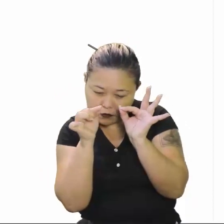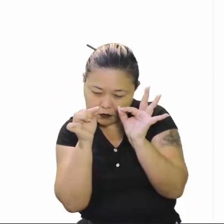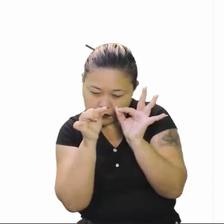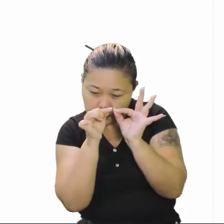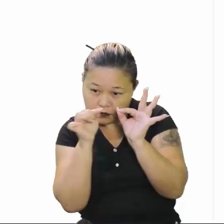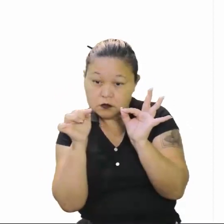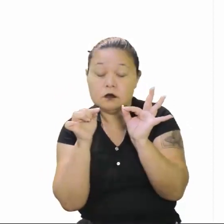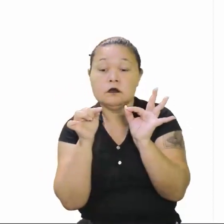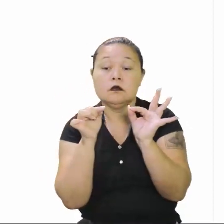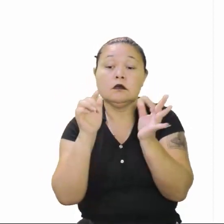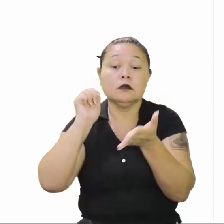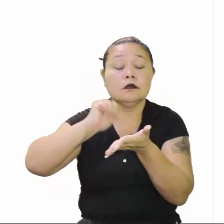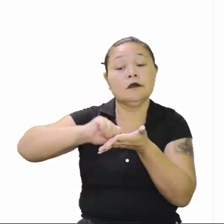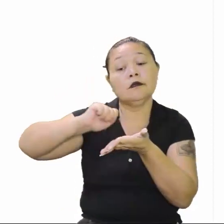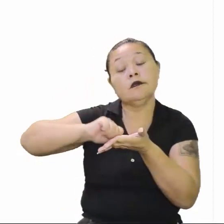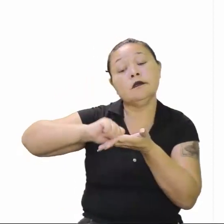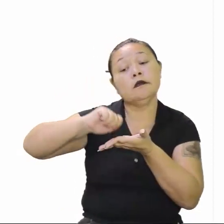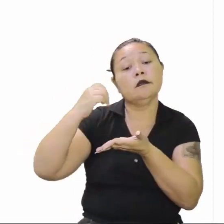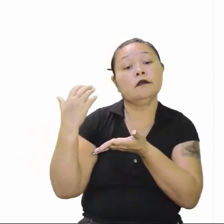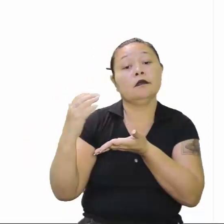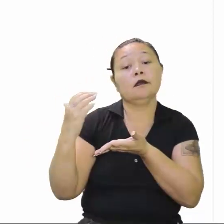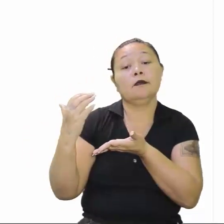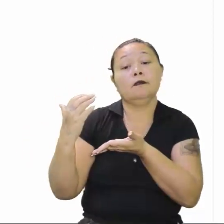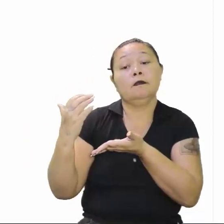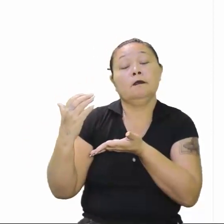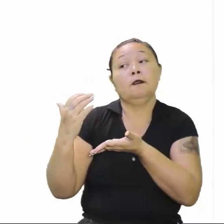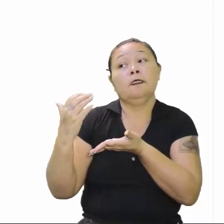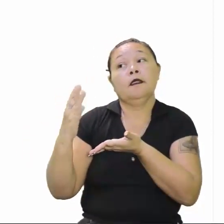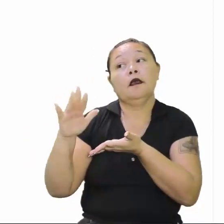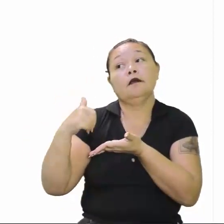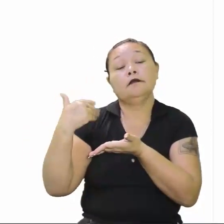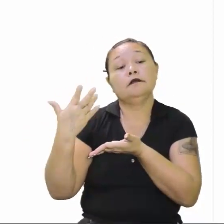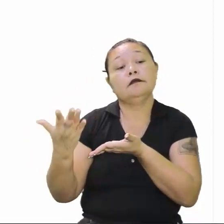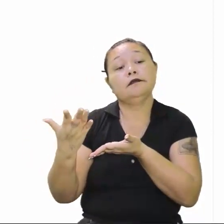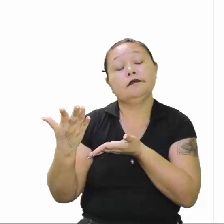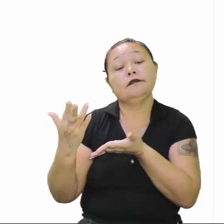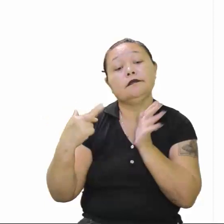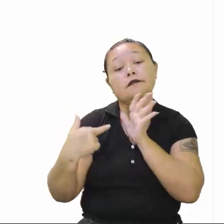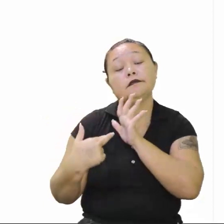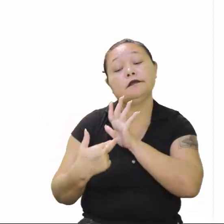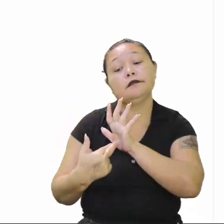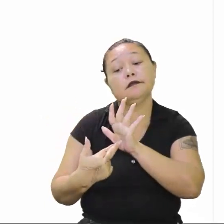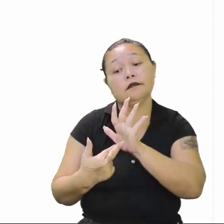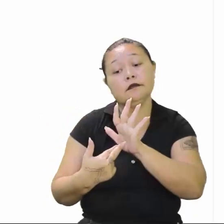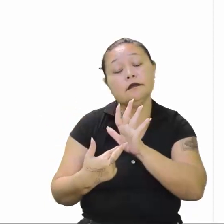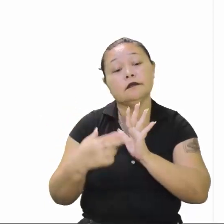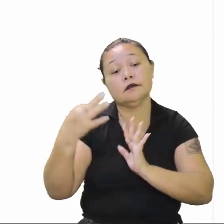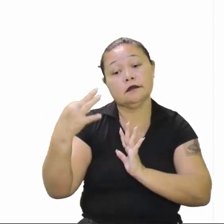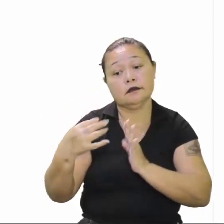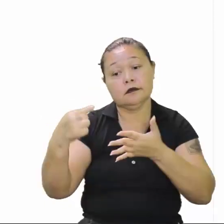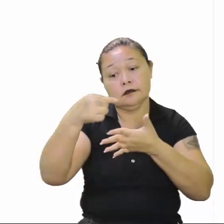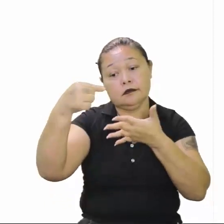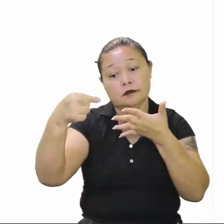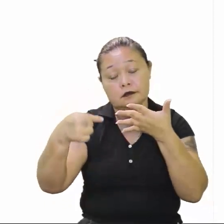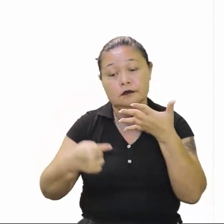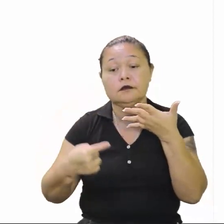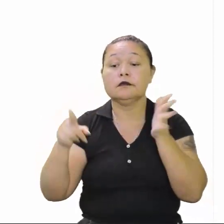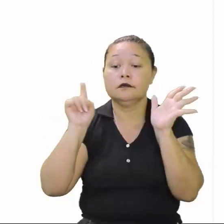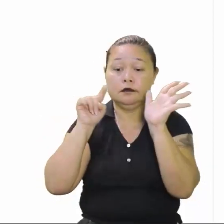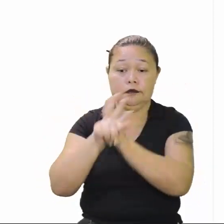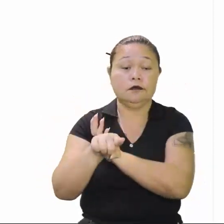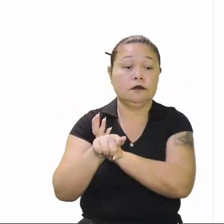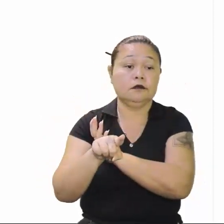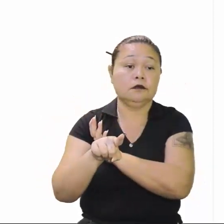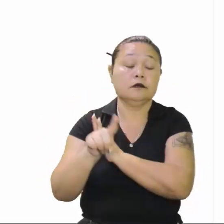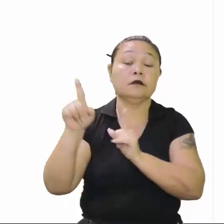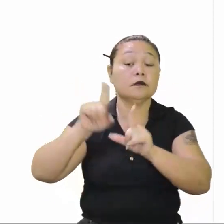através da notação científica, qual seria a resposta correta para esta questão?